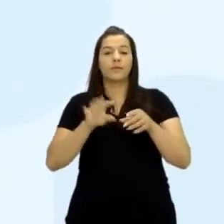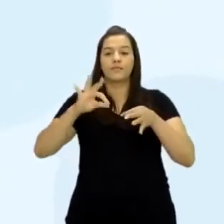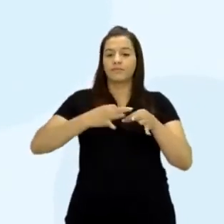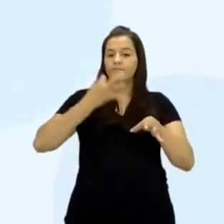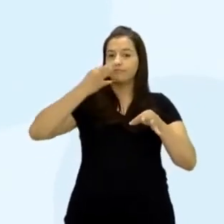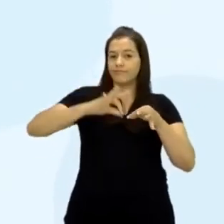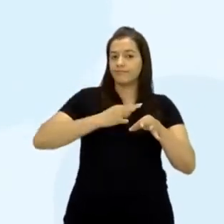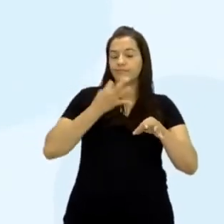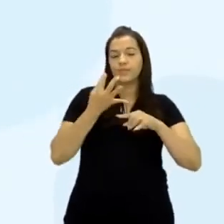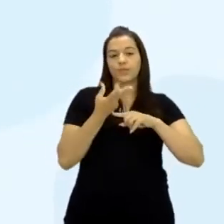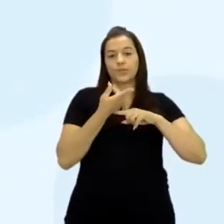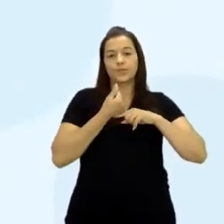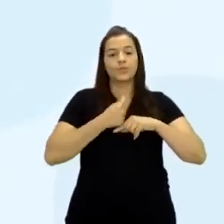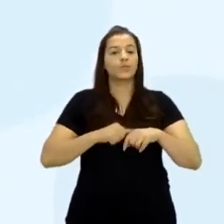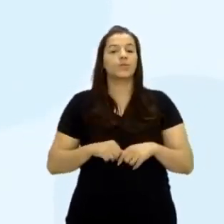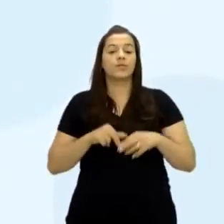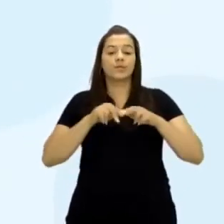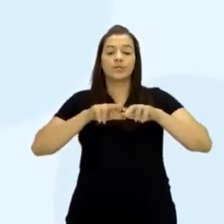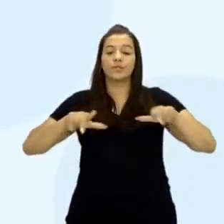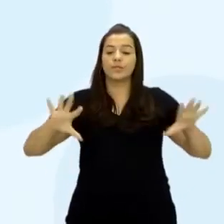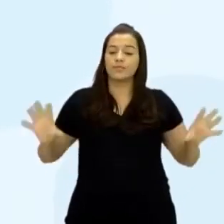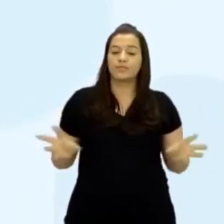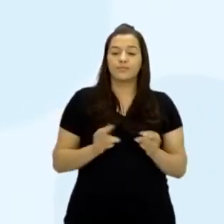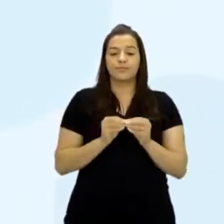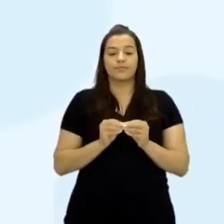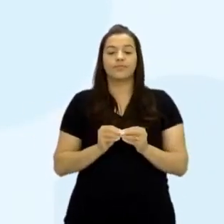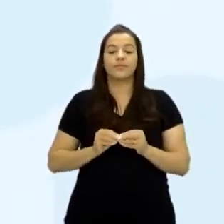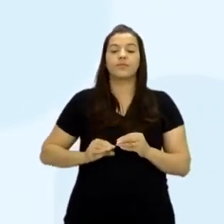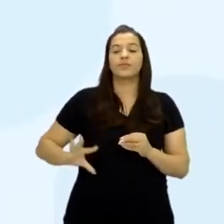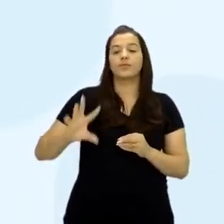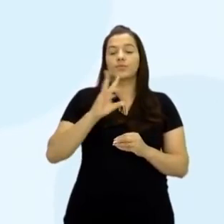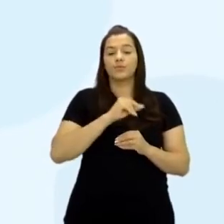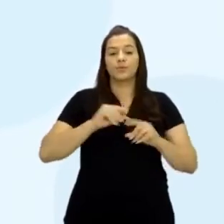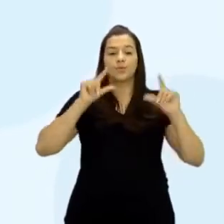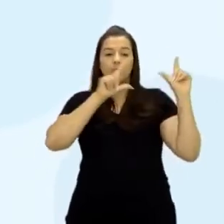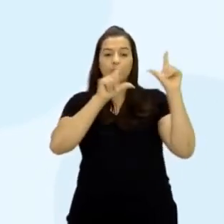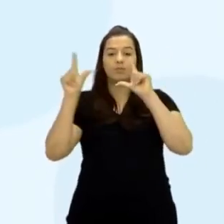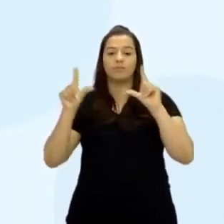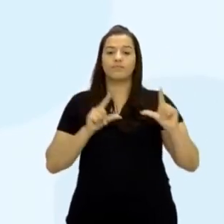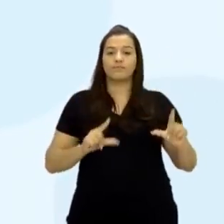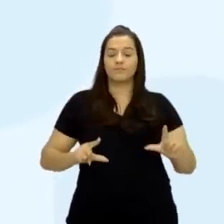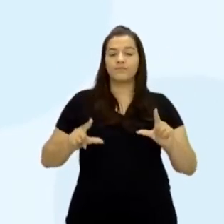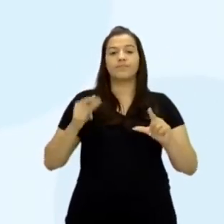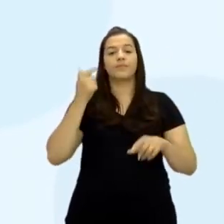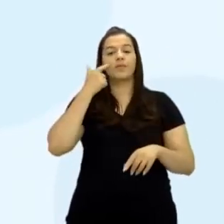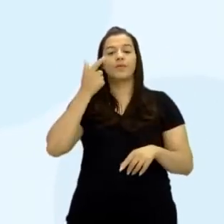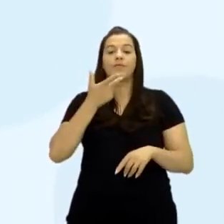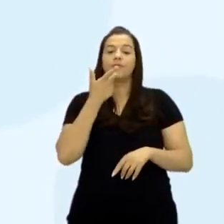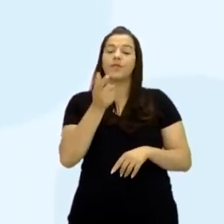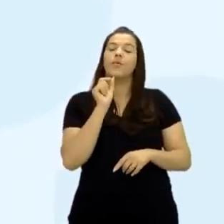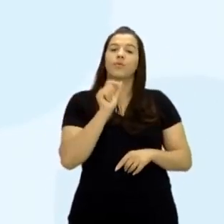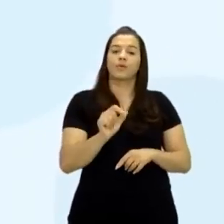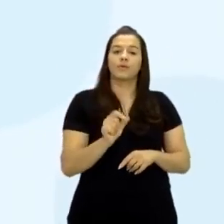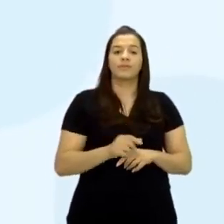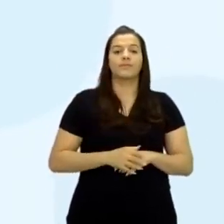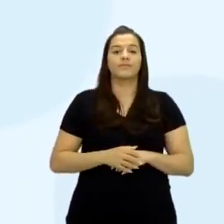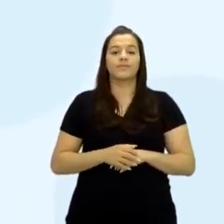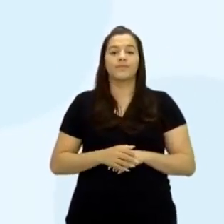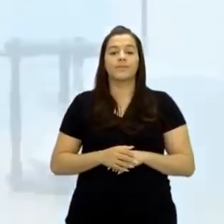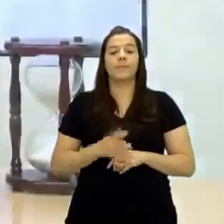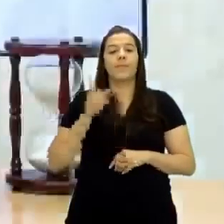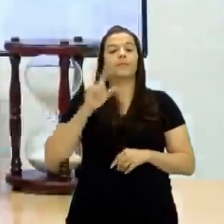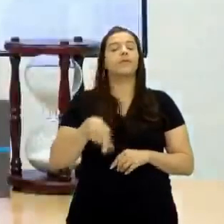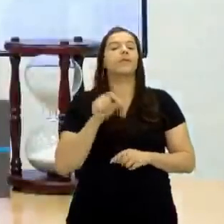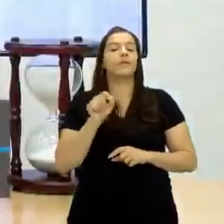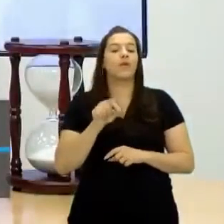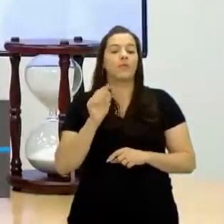artesanal. Então, assim, se eu for sintetizar um burgo com base em tudo que eu coloquei nesse mapa mental, eu vou dizer assim para vocês, sexto ano, o que é um